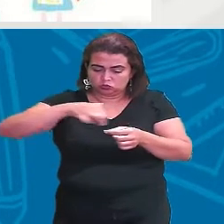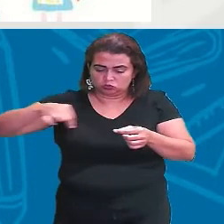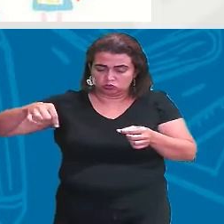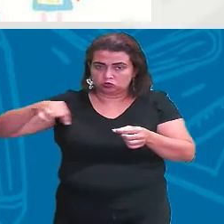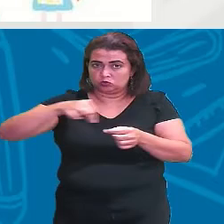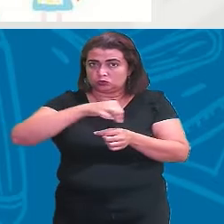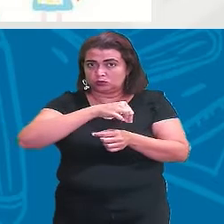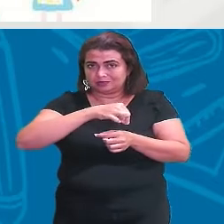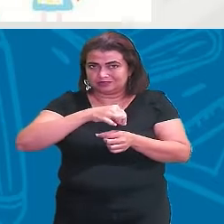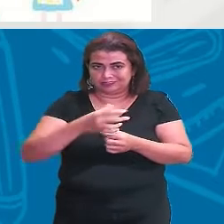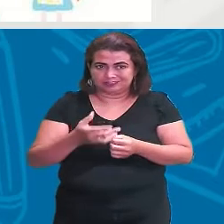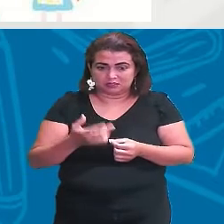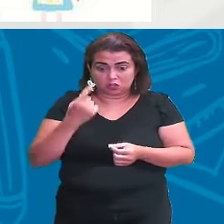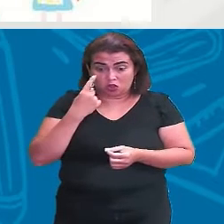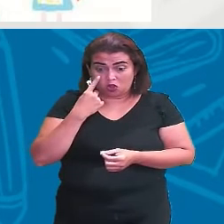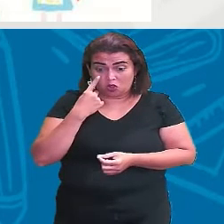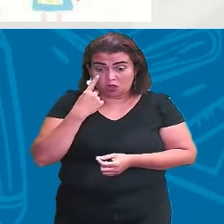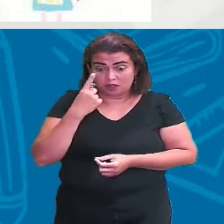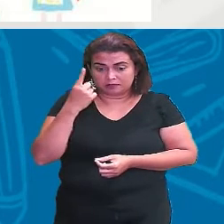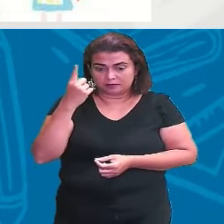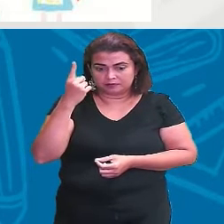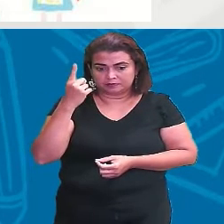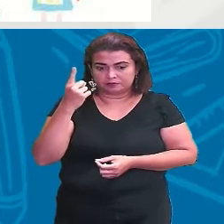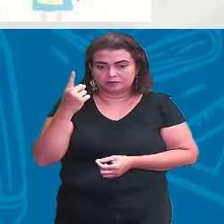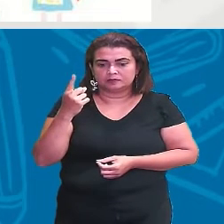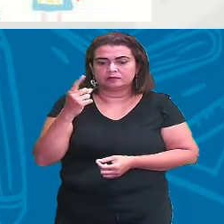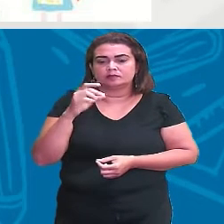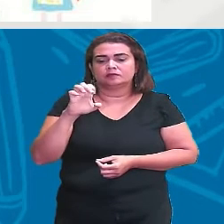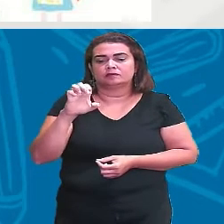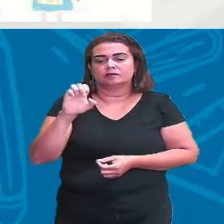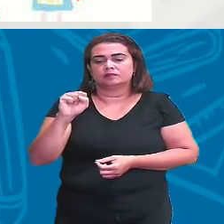vem comigo para cá e dá uma olhadinha. Temos aqui a